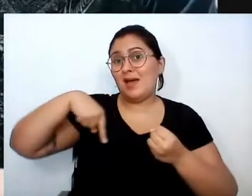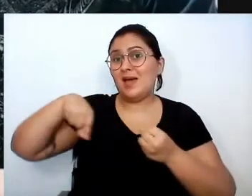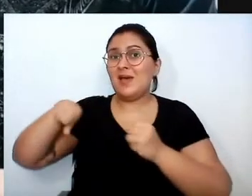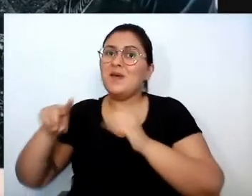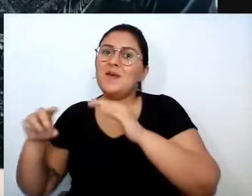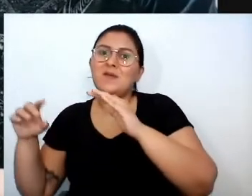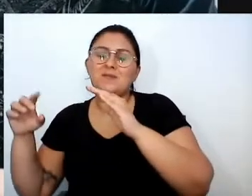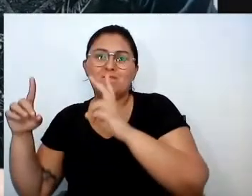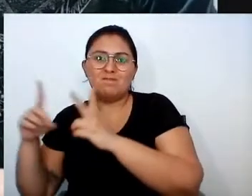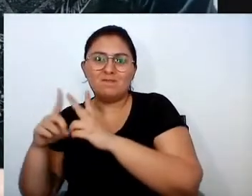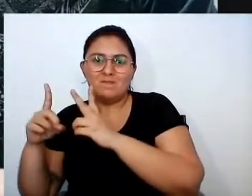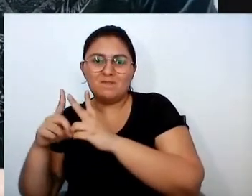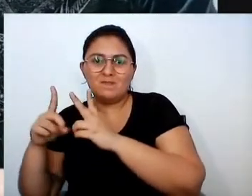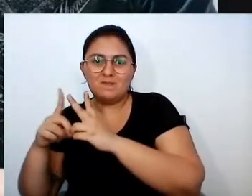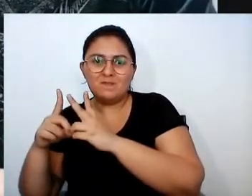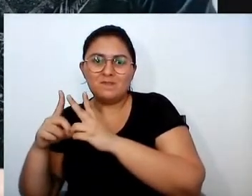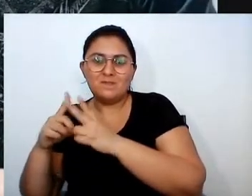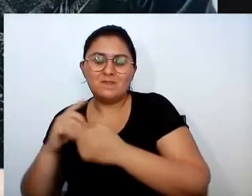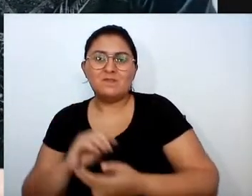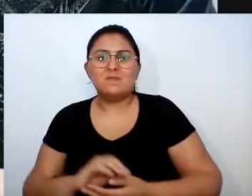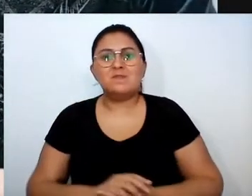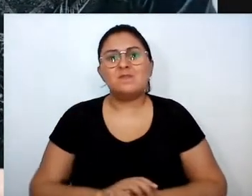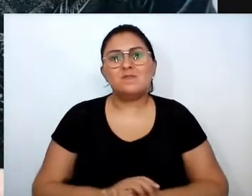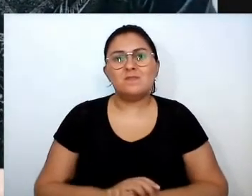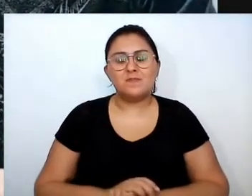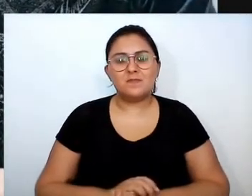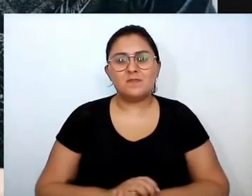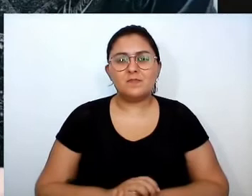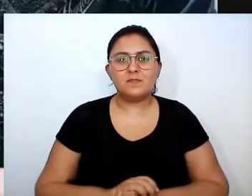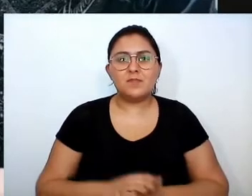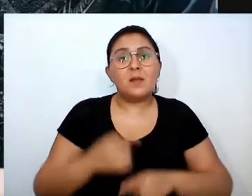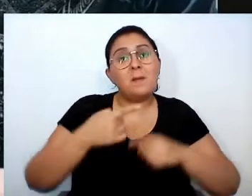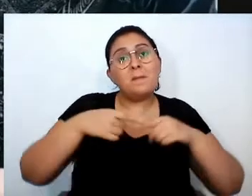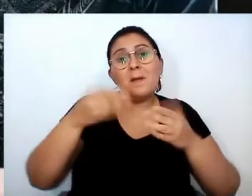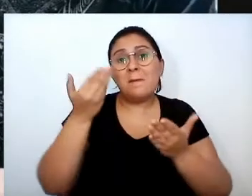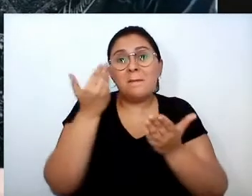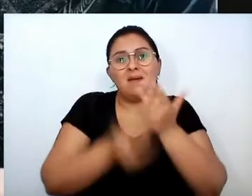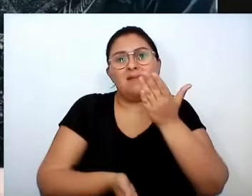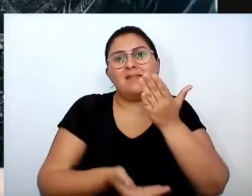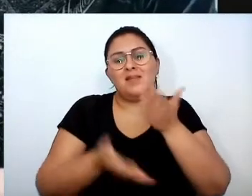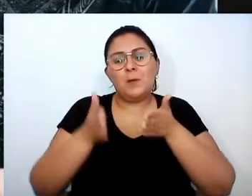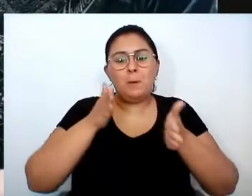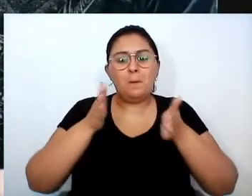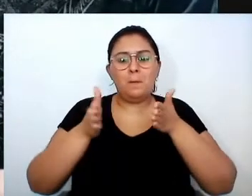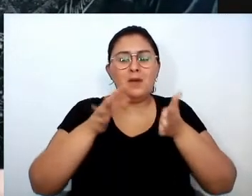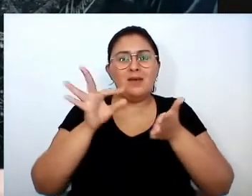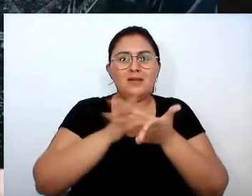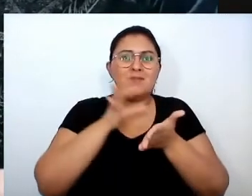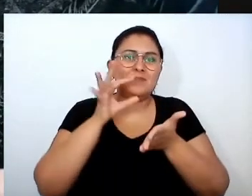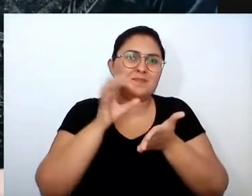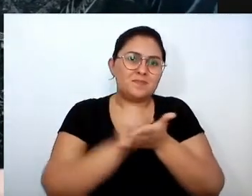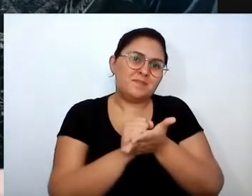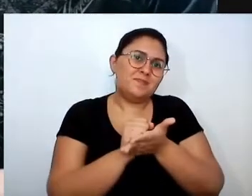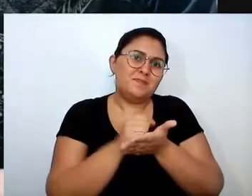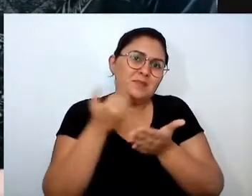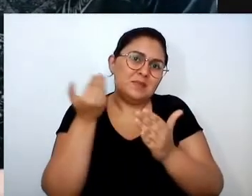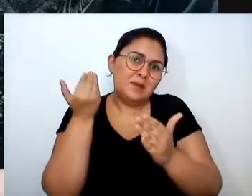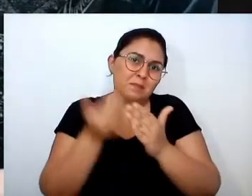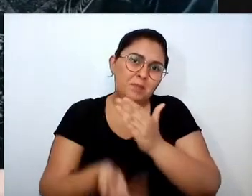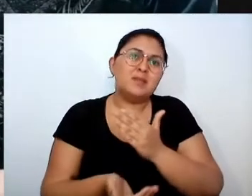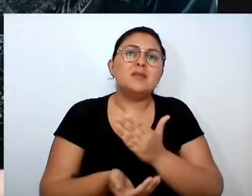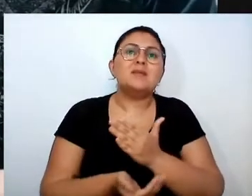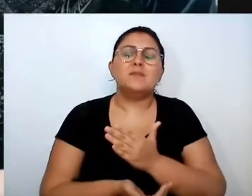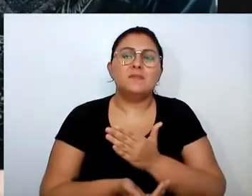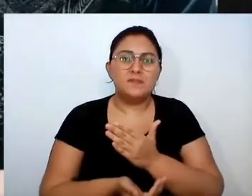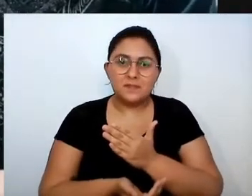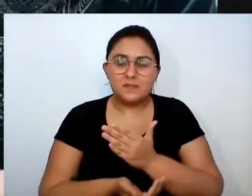segunda-feira, já tinha passado o prazo de inscrição, né, daquele período, né, que foi no começo do ano. E daí eu não Aham. consegui entrar logo no